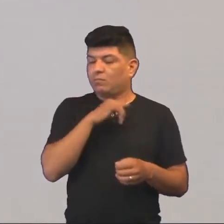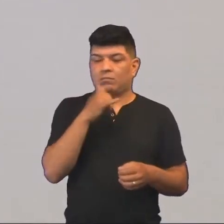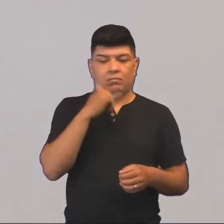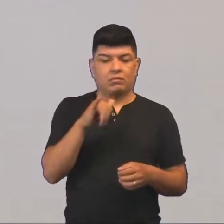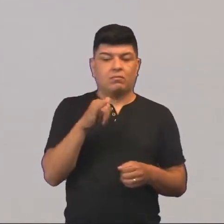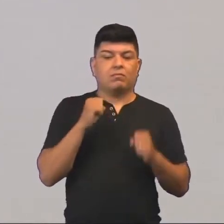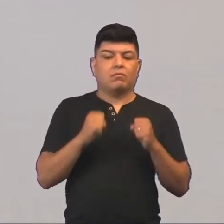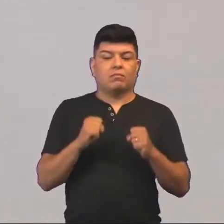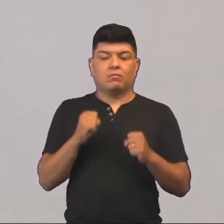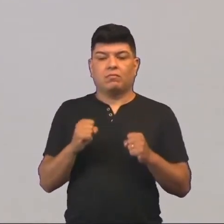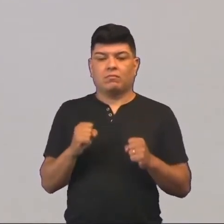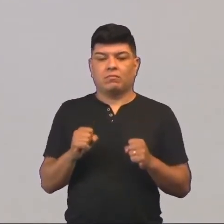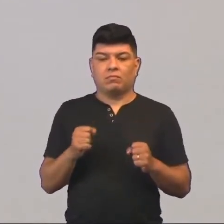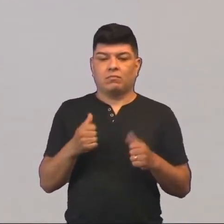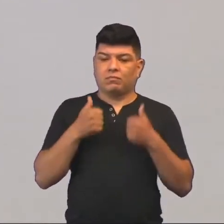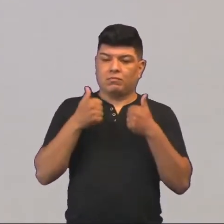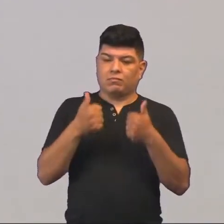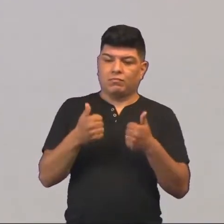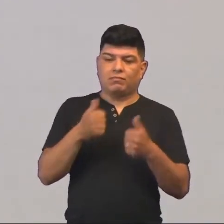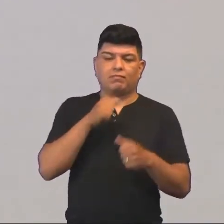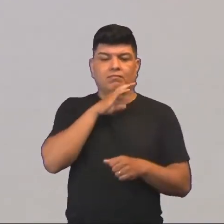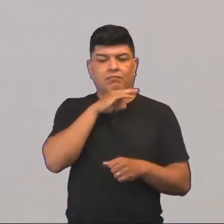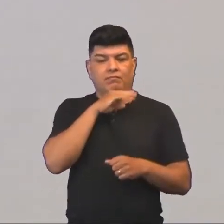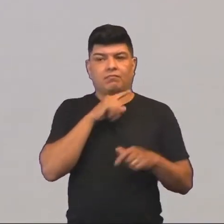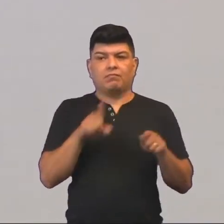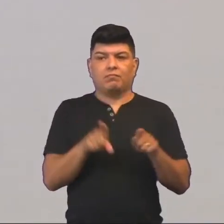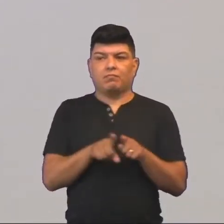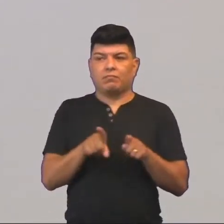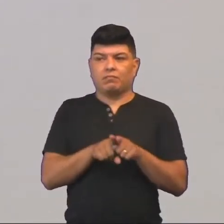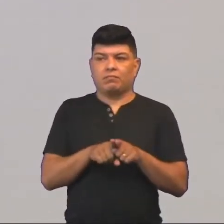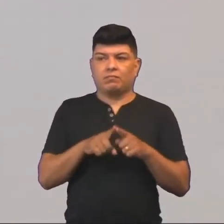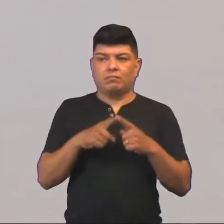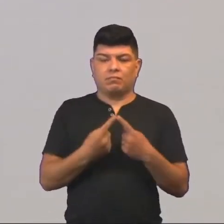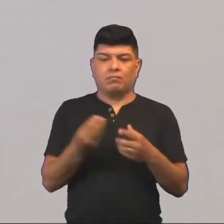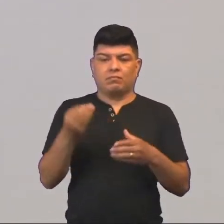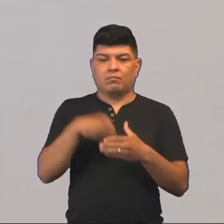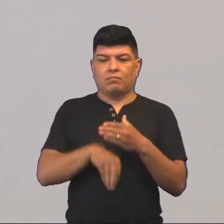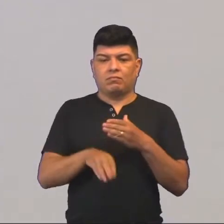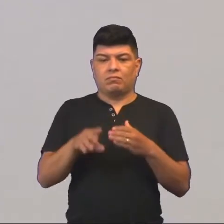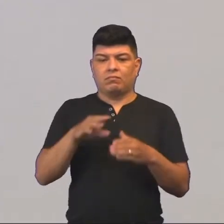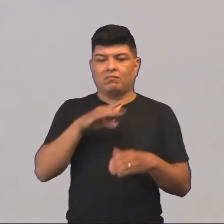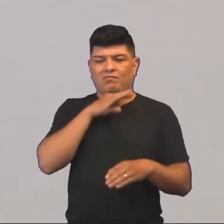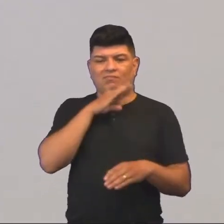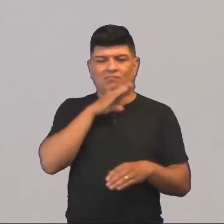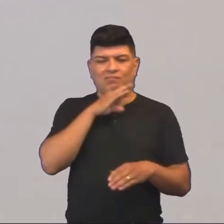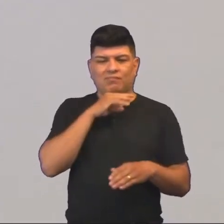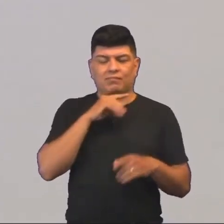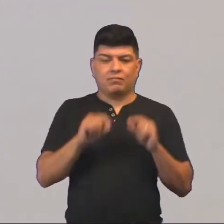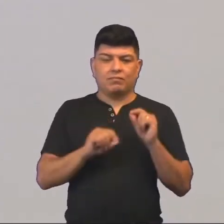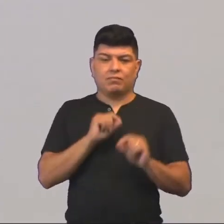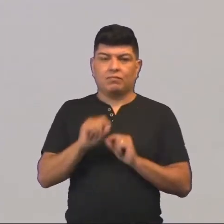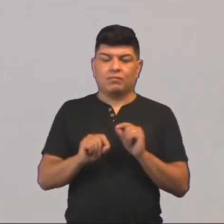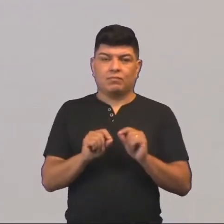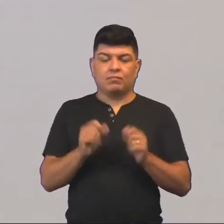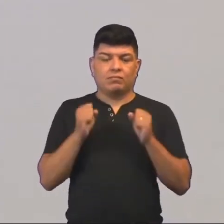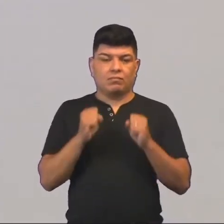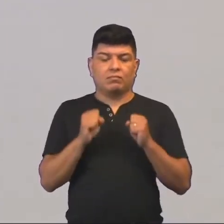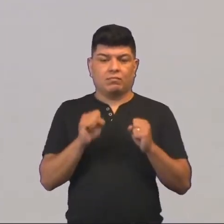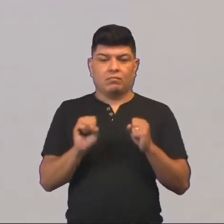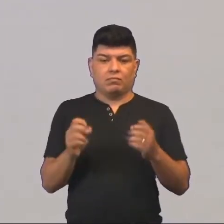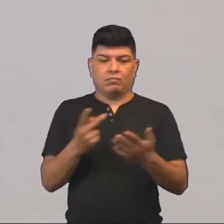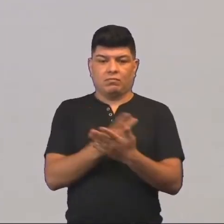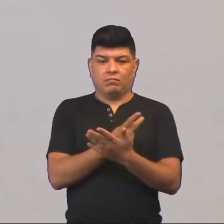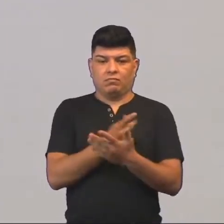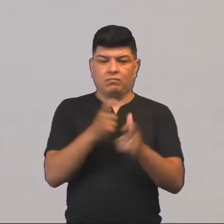podem oferecer pontos positivos e pontos negativos. Dentro dos pontos negativos, é aquilo que pode acontecer